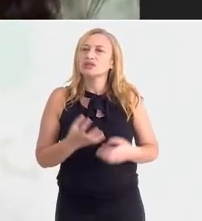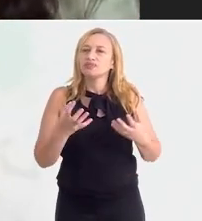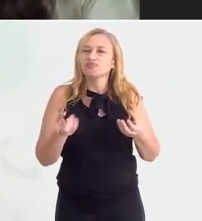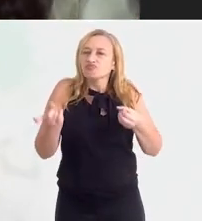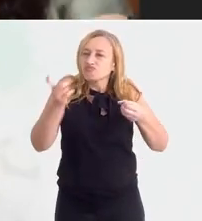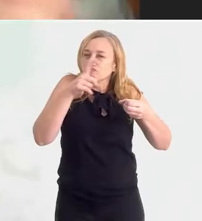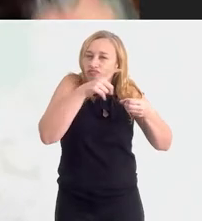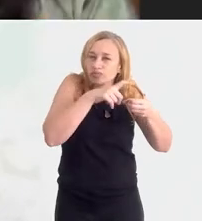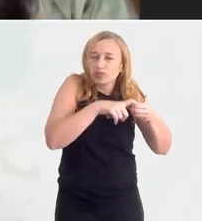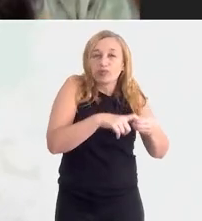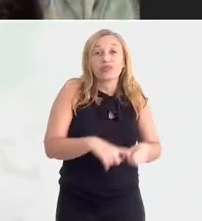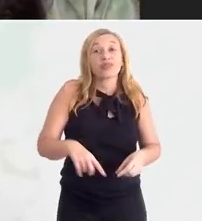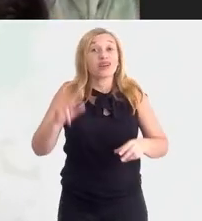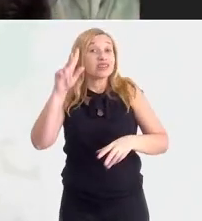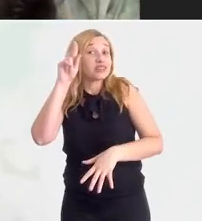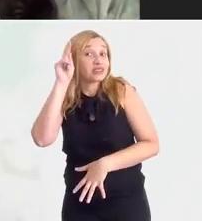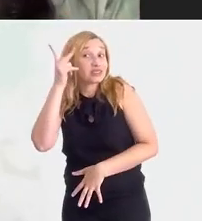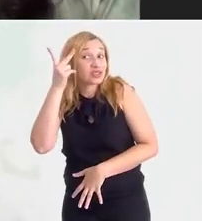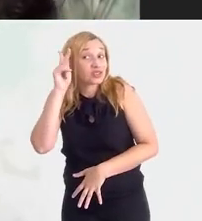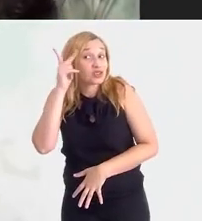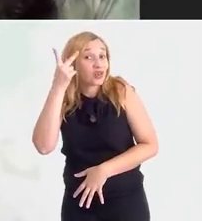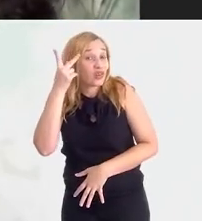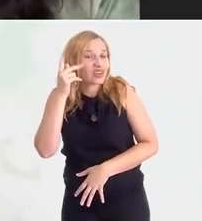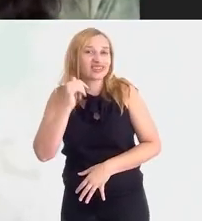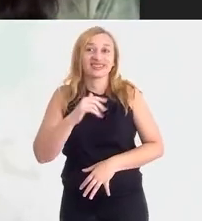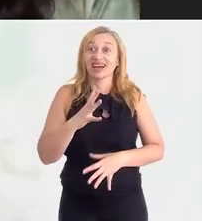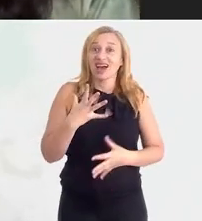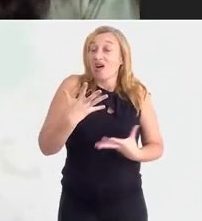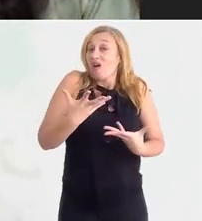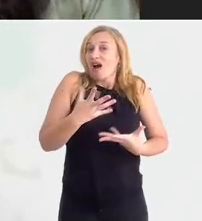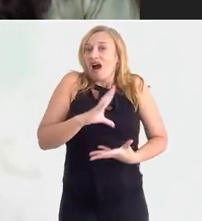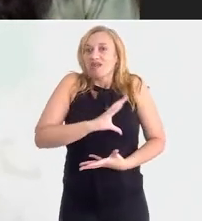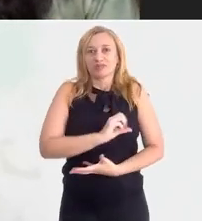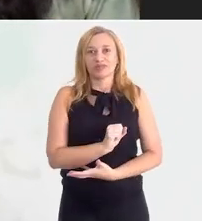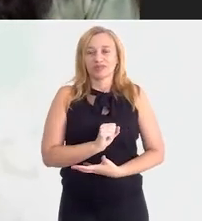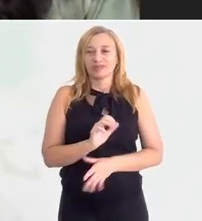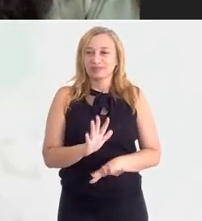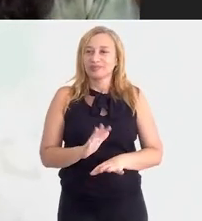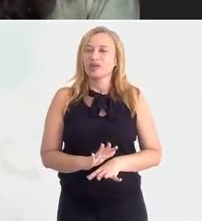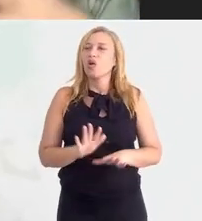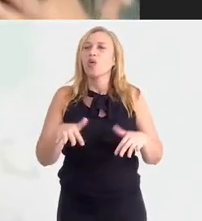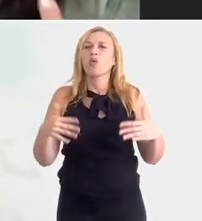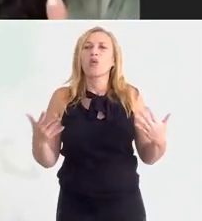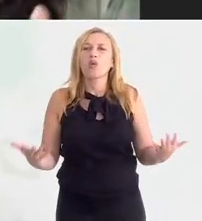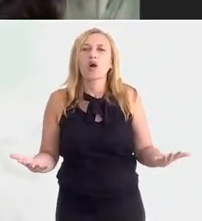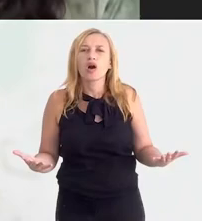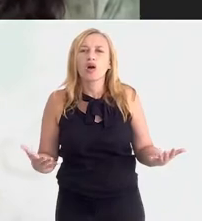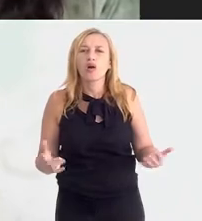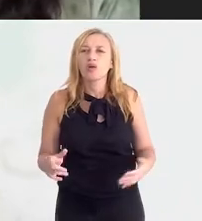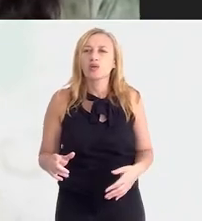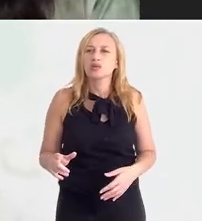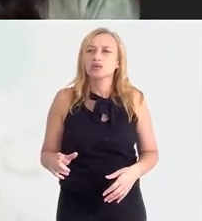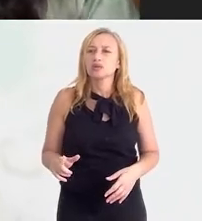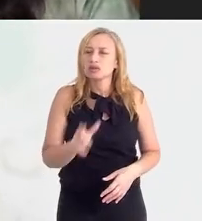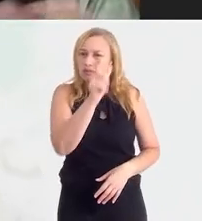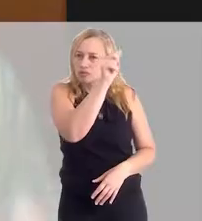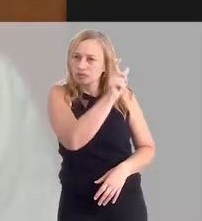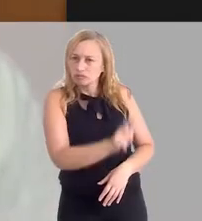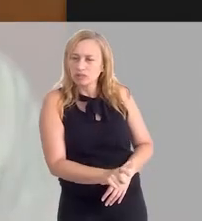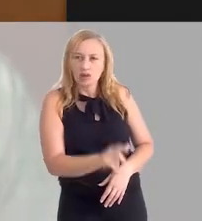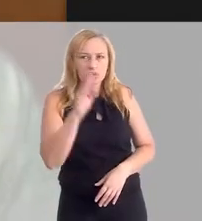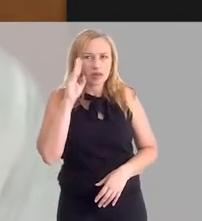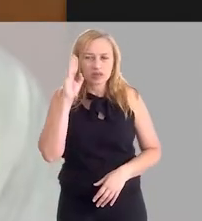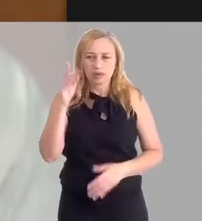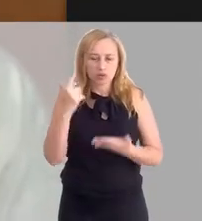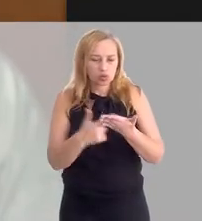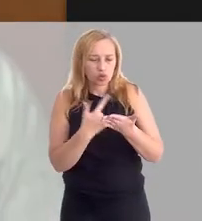queria. Voltando aqui para as histórias, porque eu adoro histórias. Qual foi a personagem de todos esses livros que